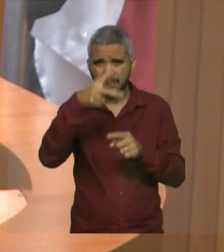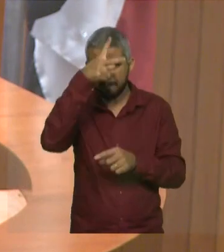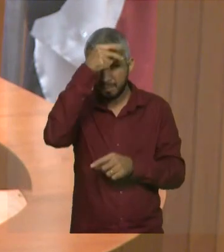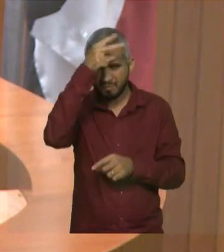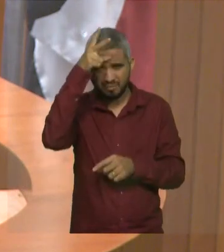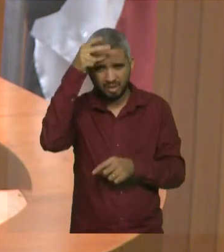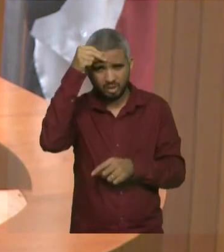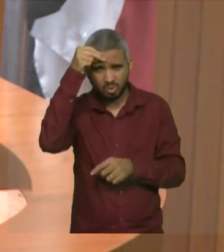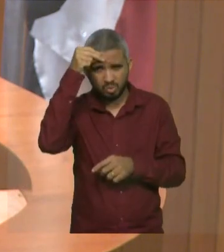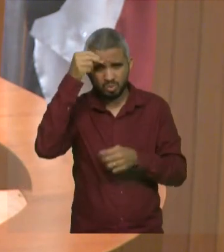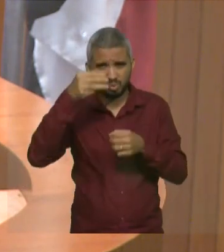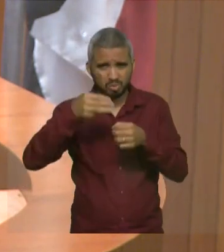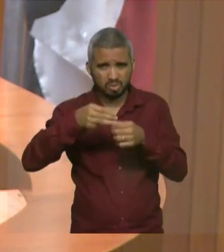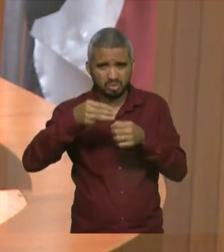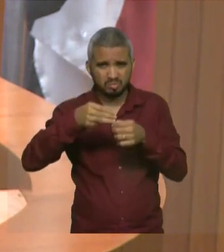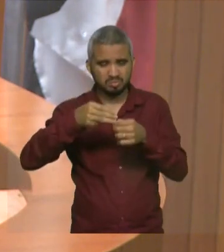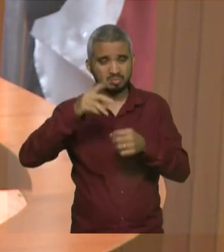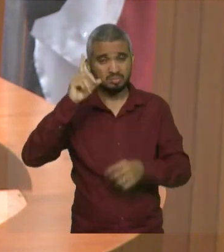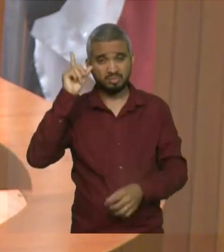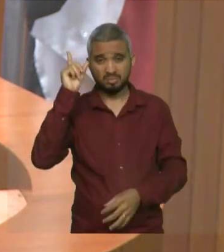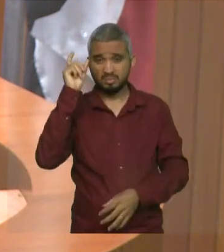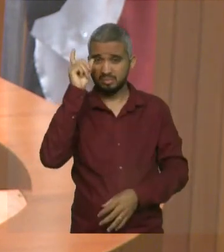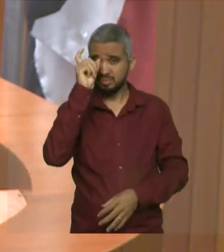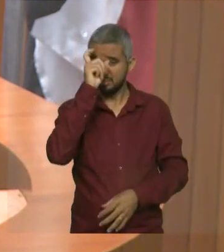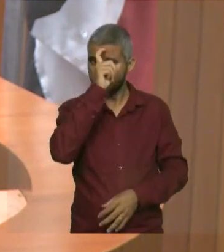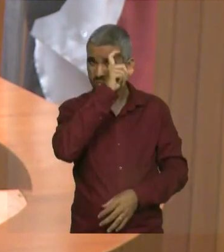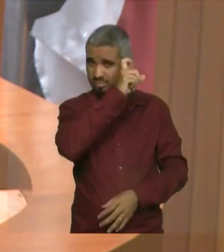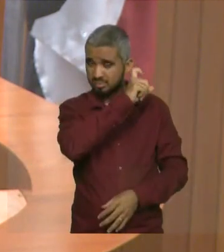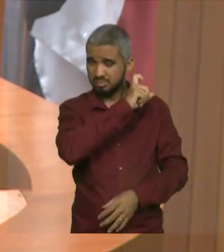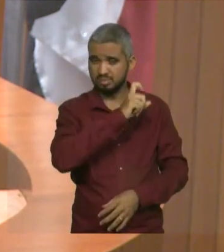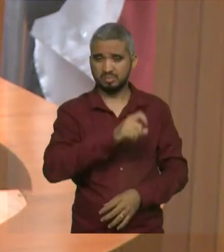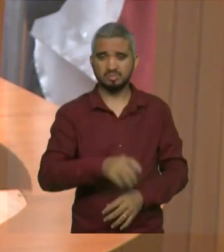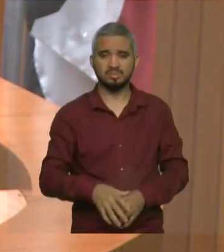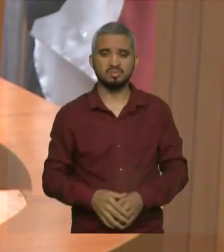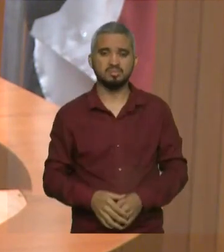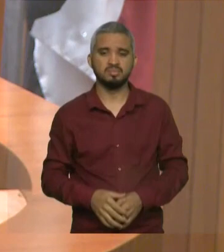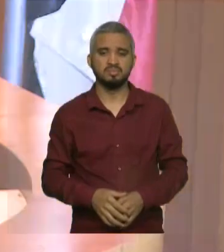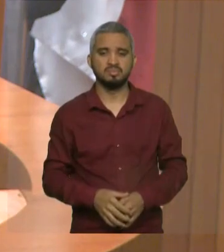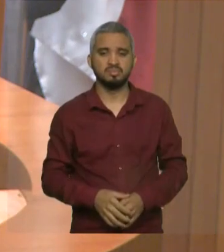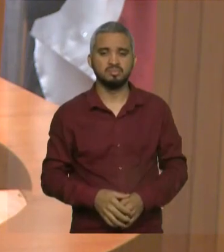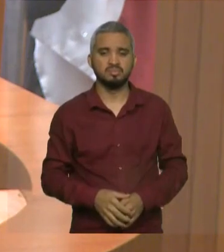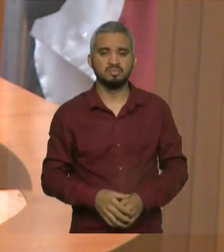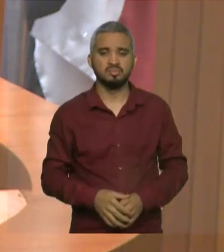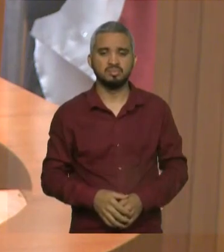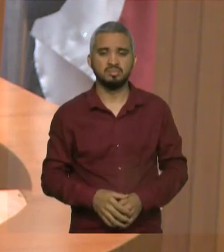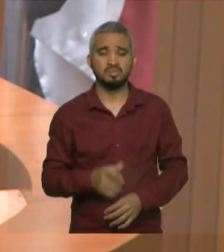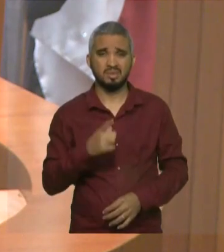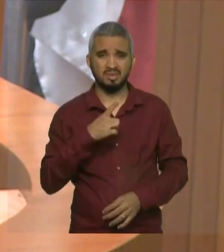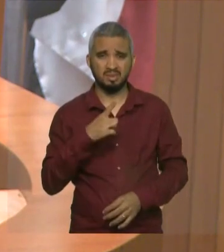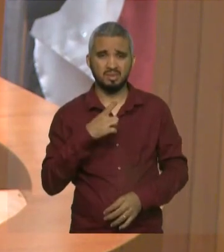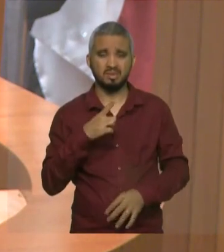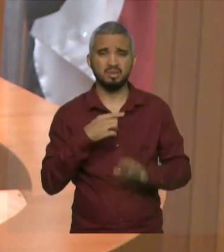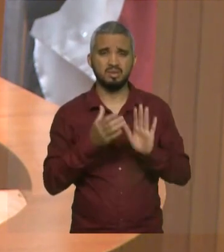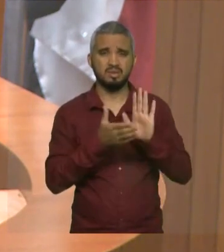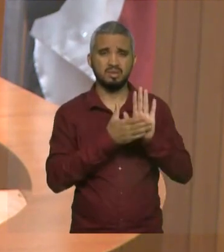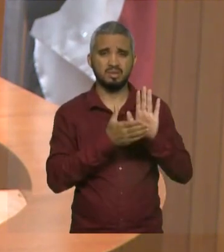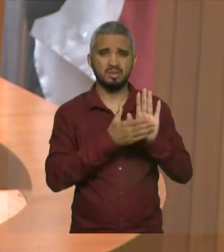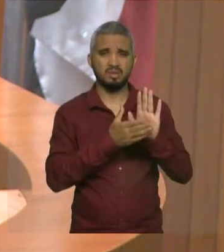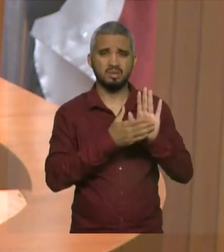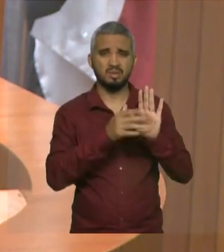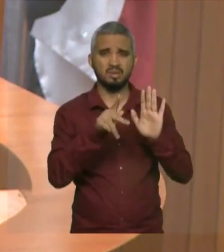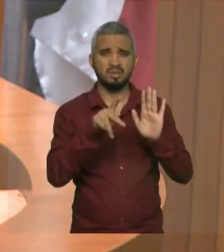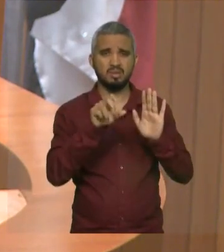temos que muitas políticas públicas a nível federal, a